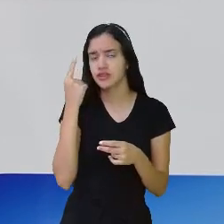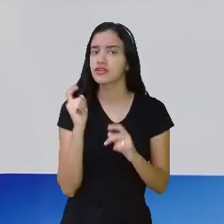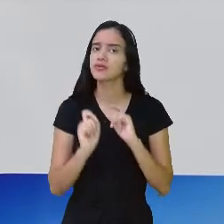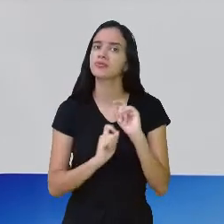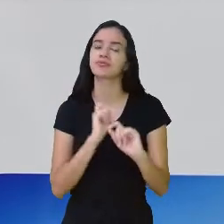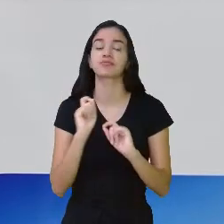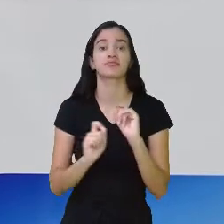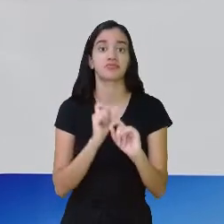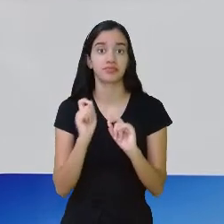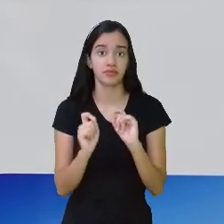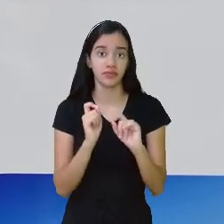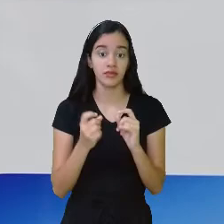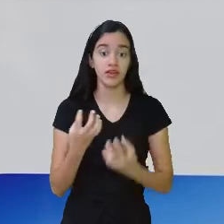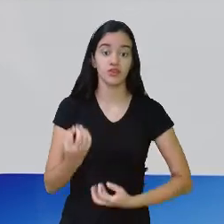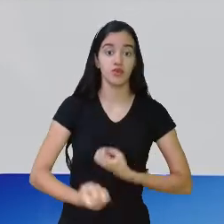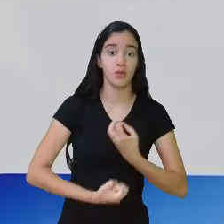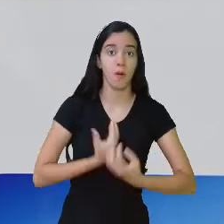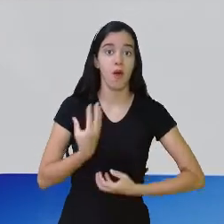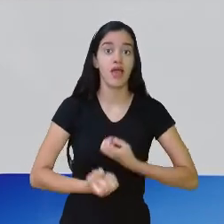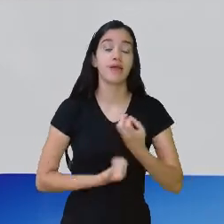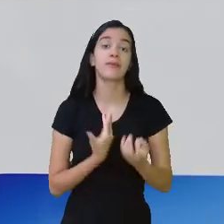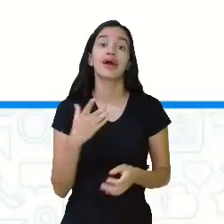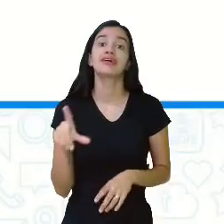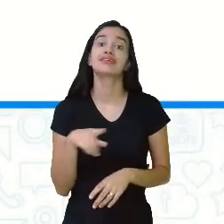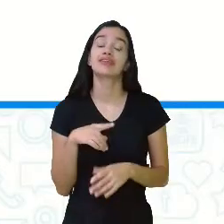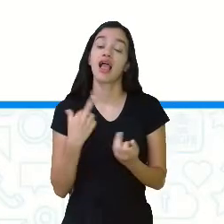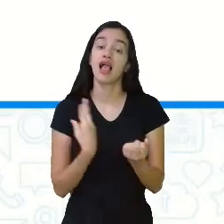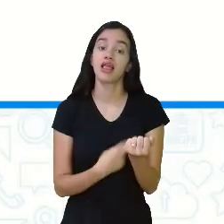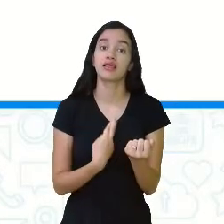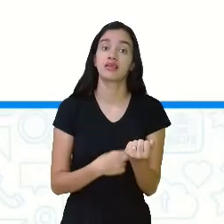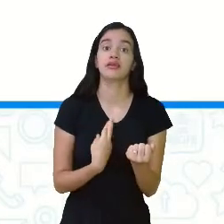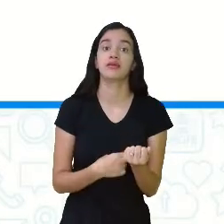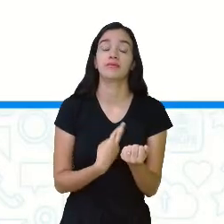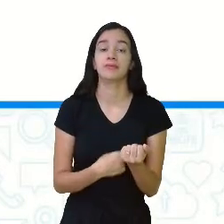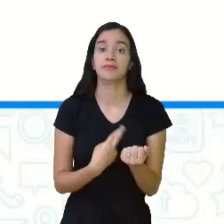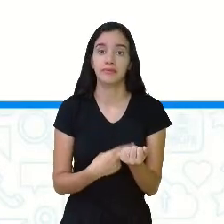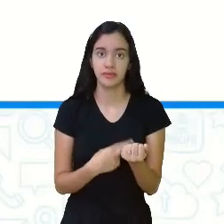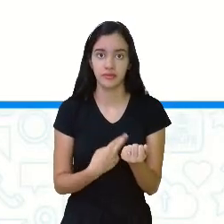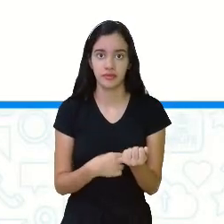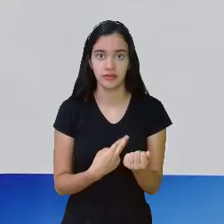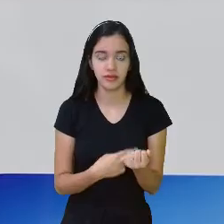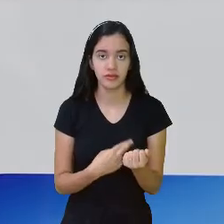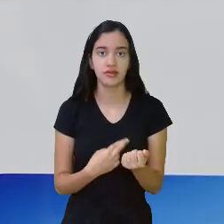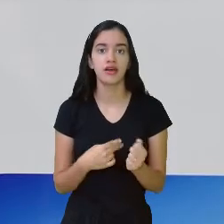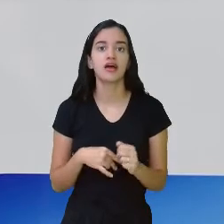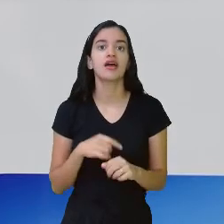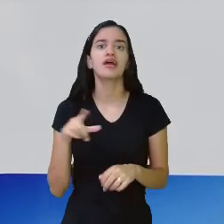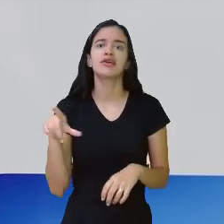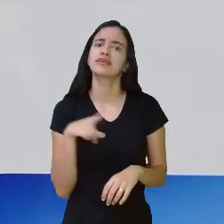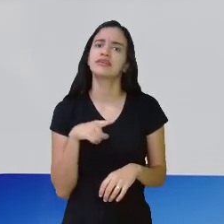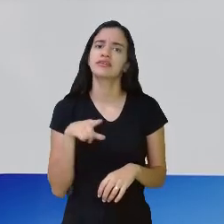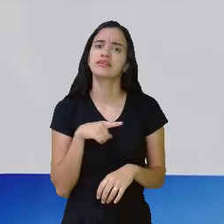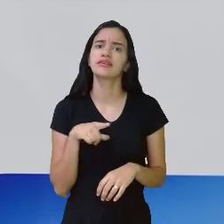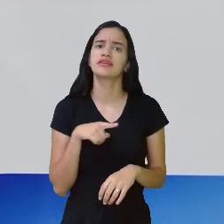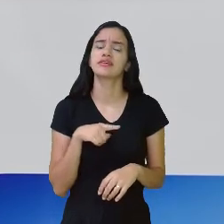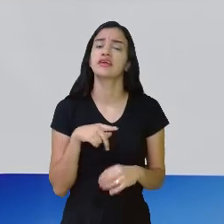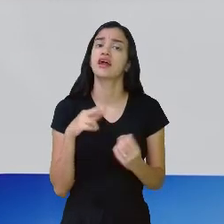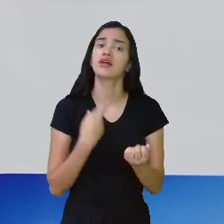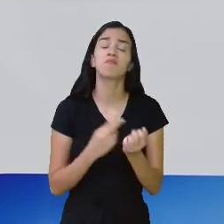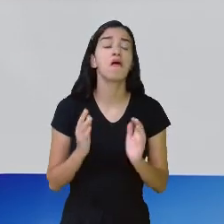seguinte. Este poema, ele tinha rimas, ele era rimado. E tinham